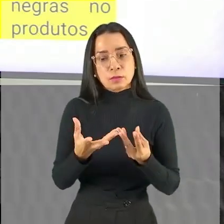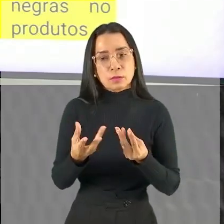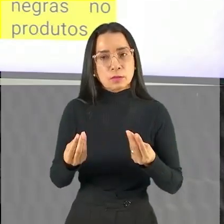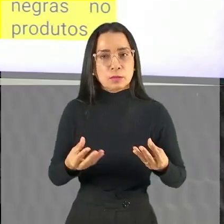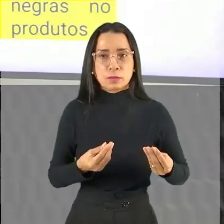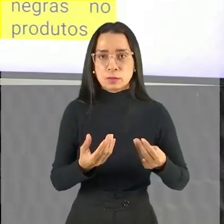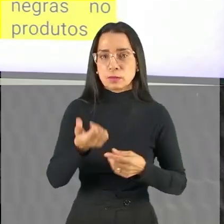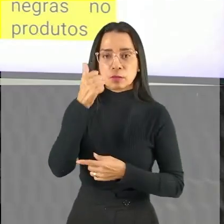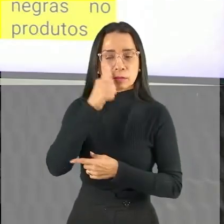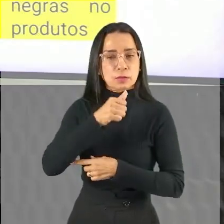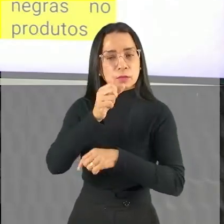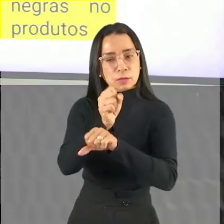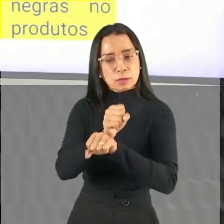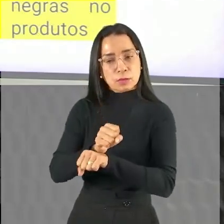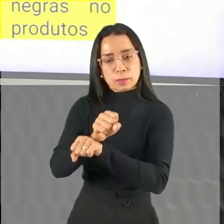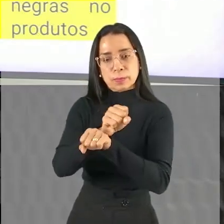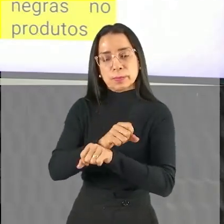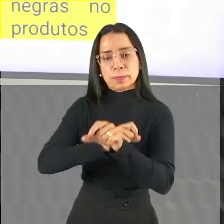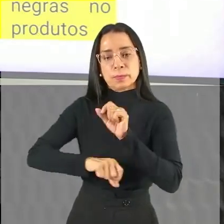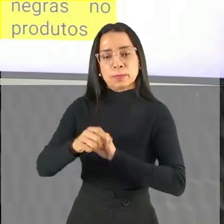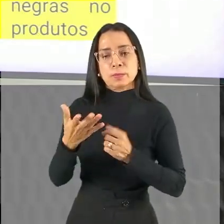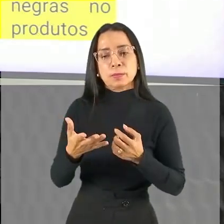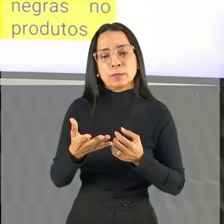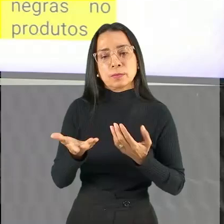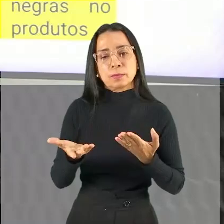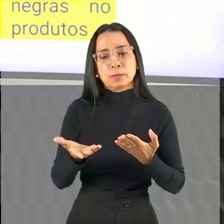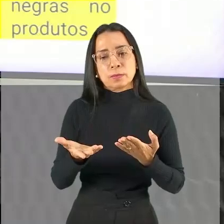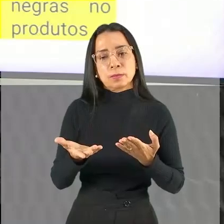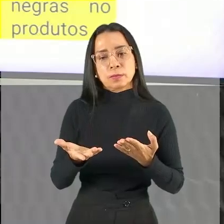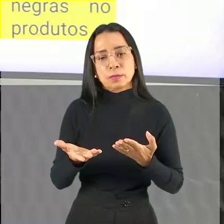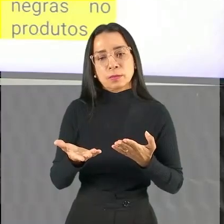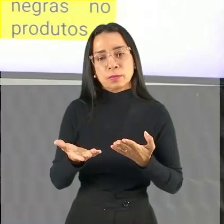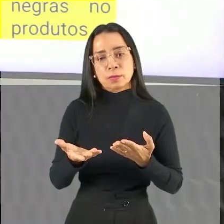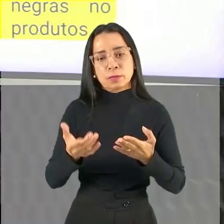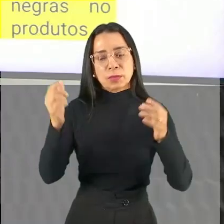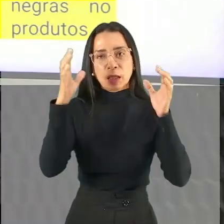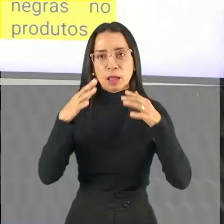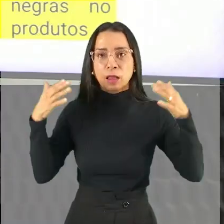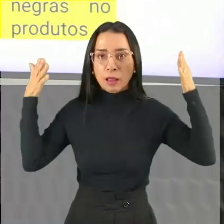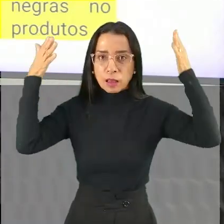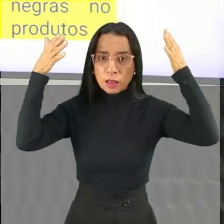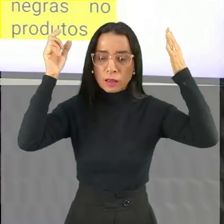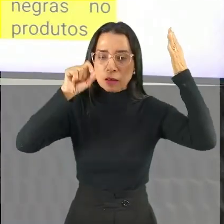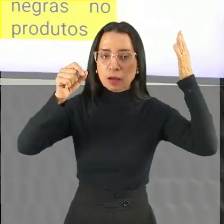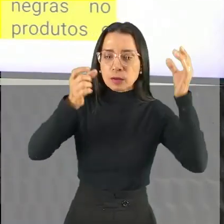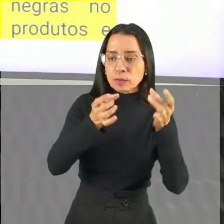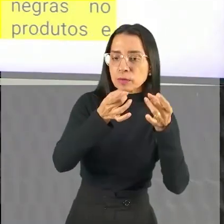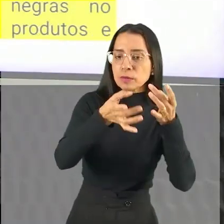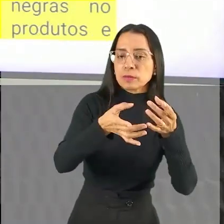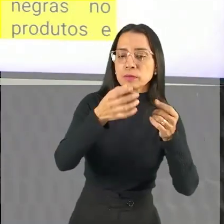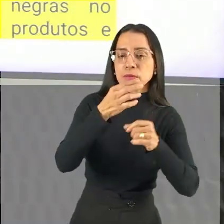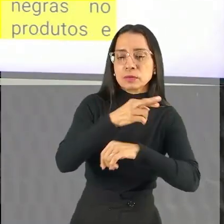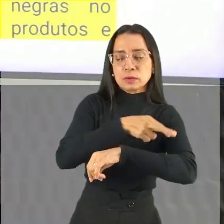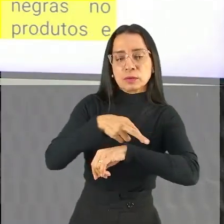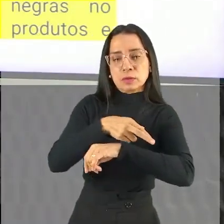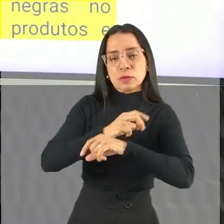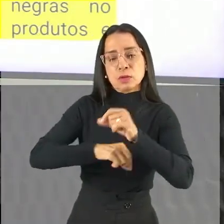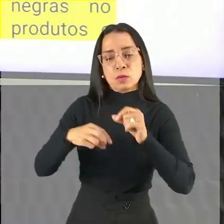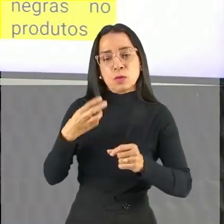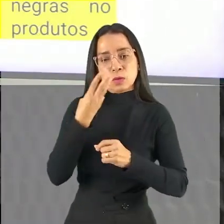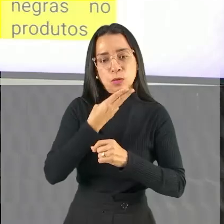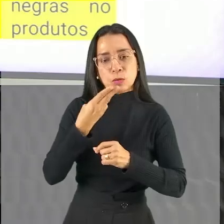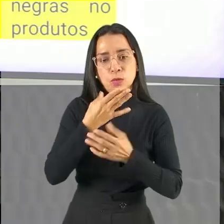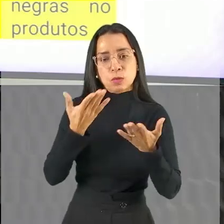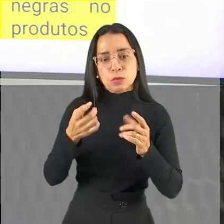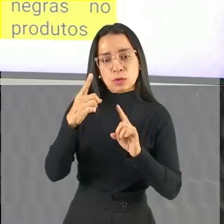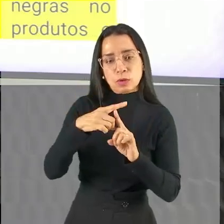mulheres escravizadas, elas levavam suas cabeças tabuleiros de comida, de doces para vender nas ruas. Eram